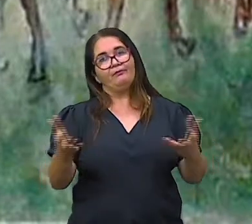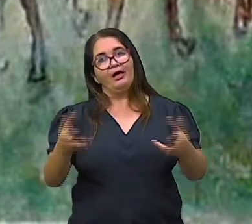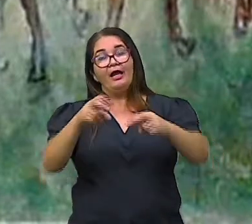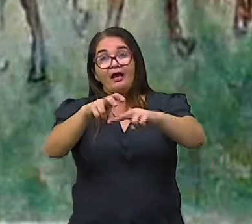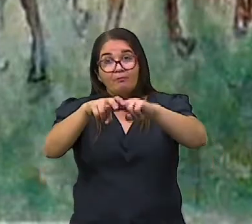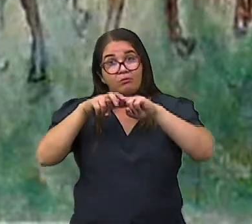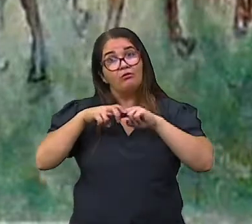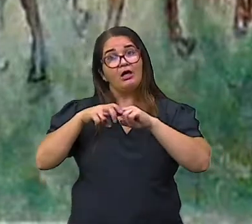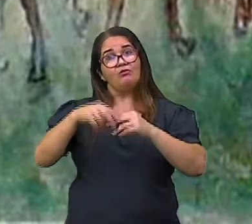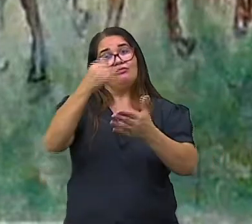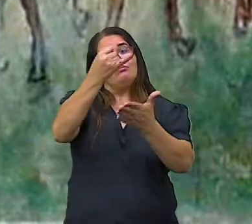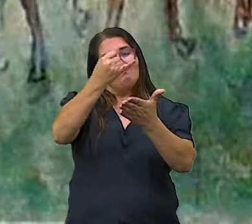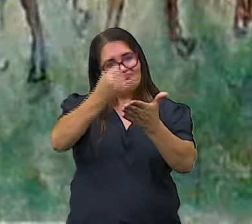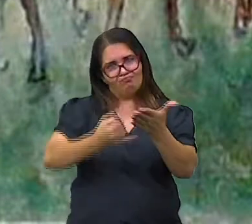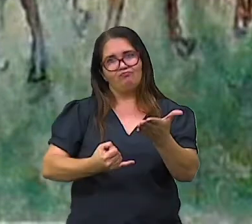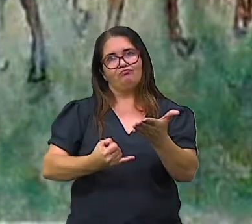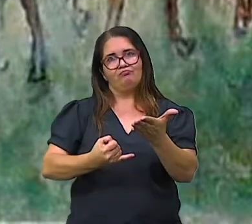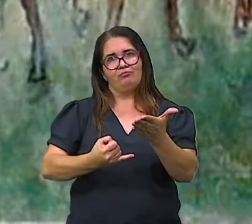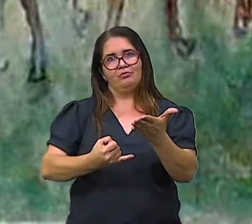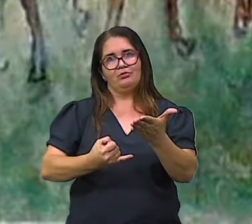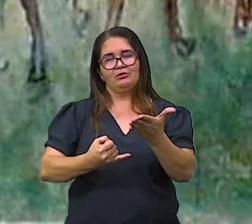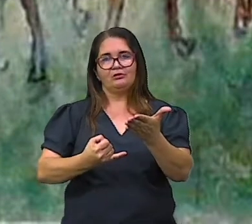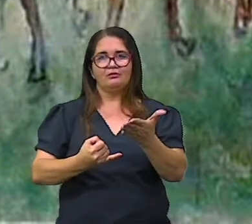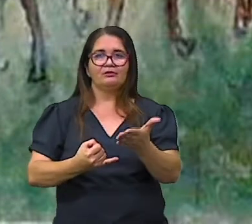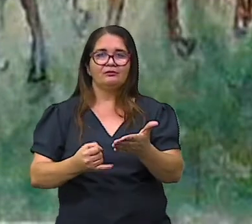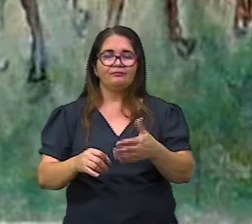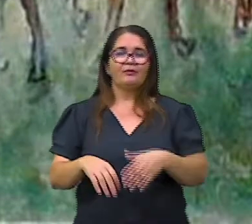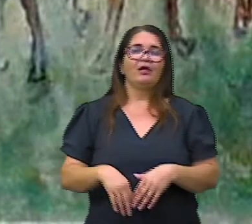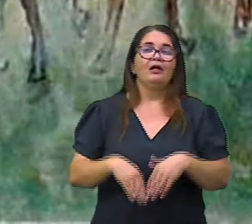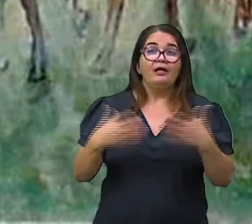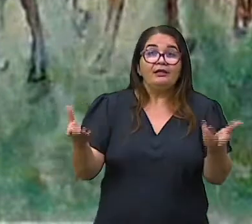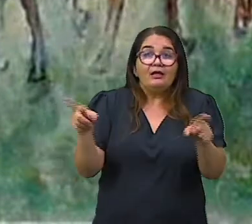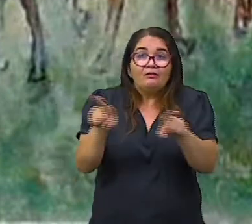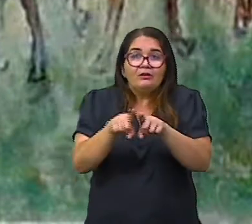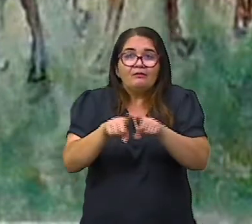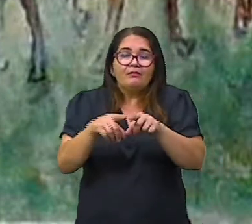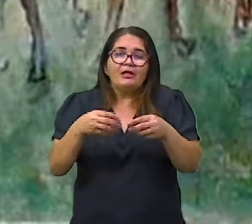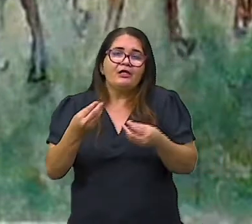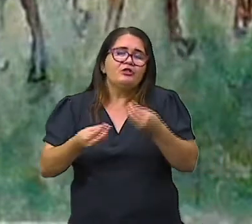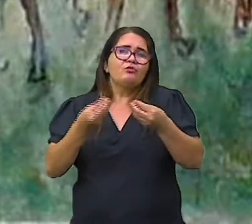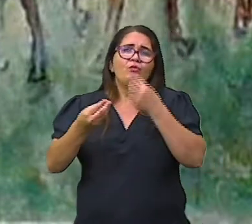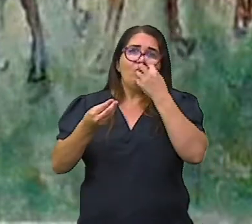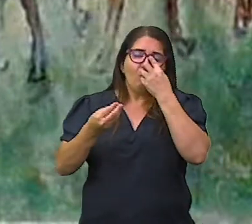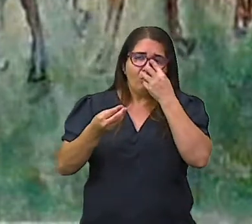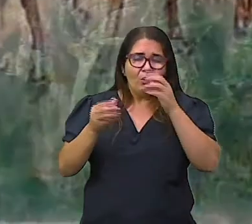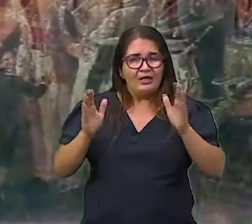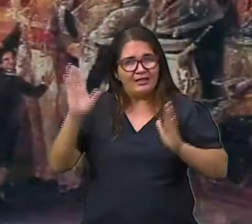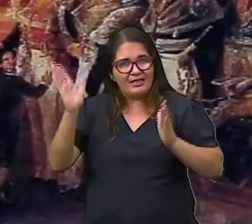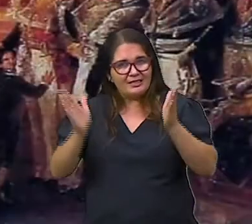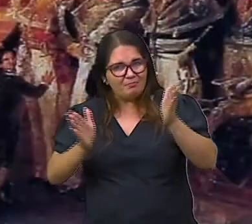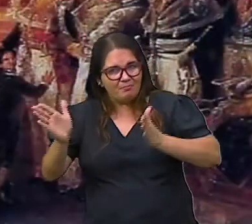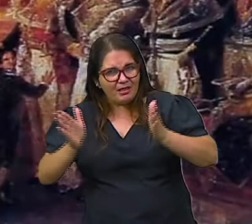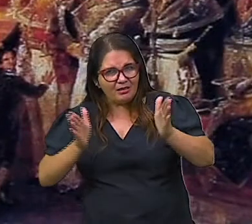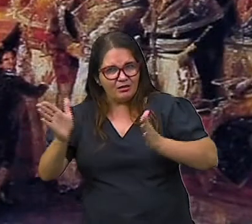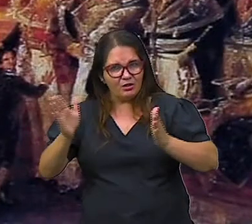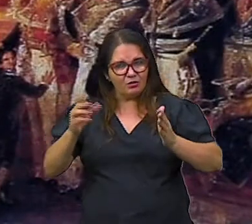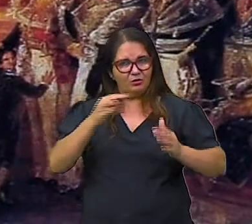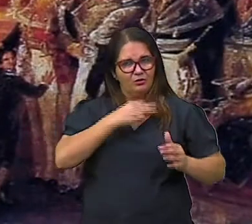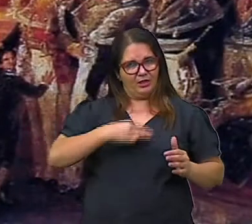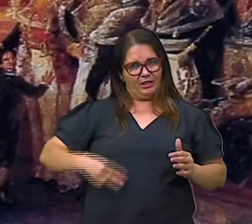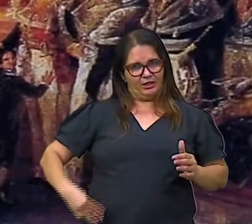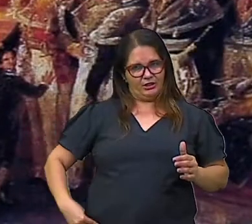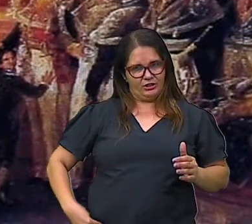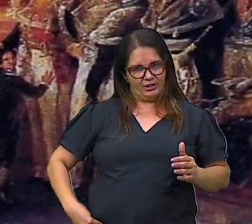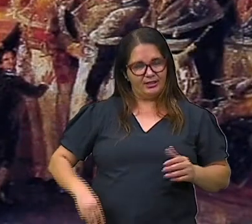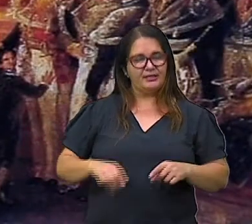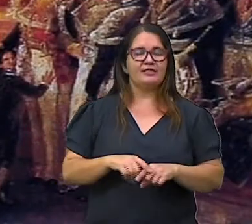produtora do produto. O período das regências teve fim com o golpe da maioridade,